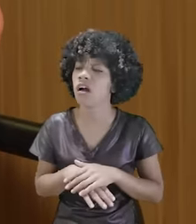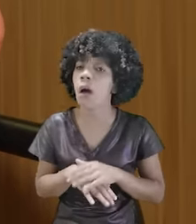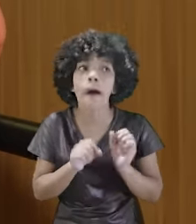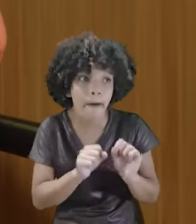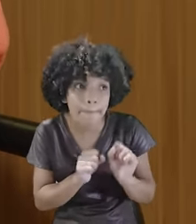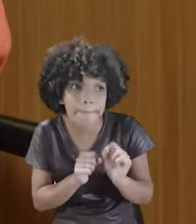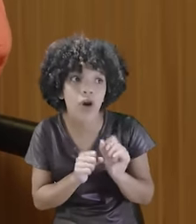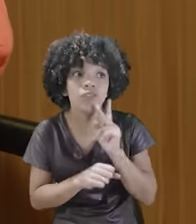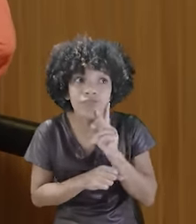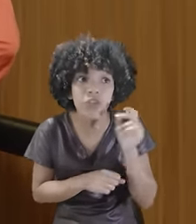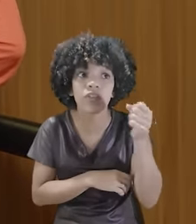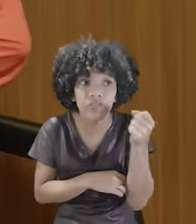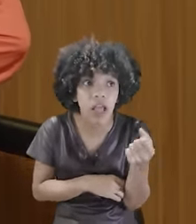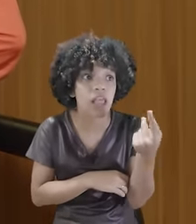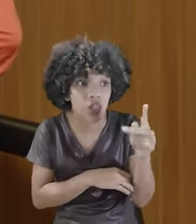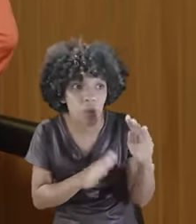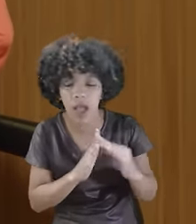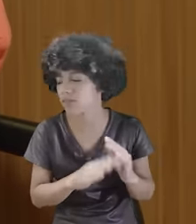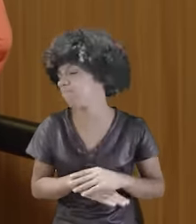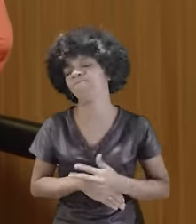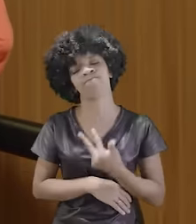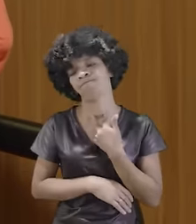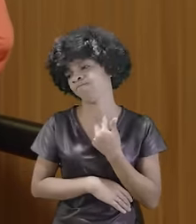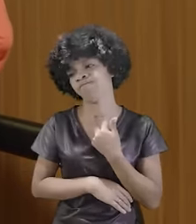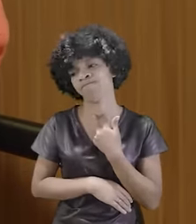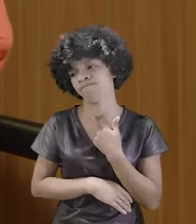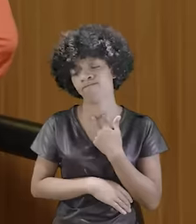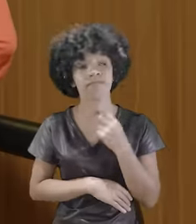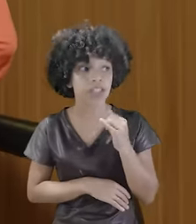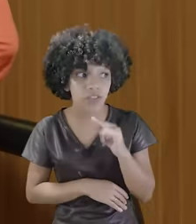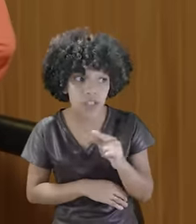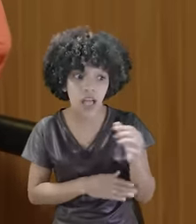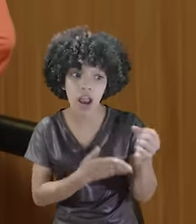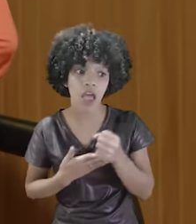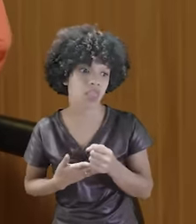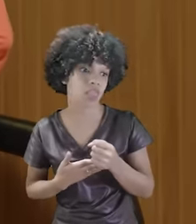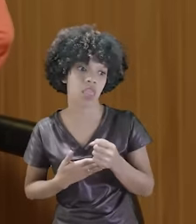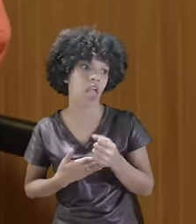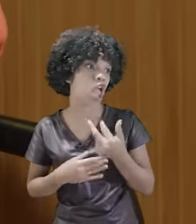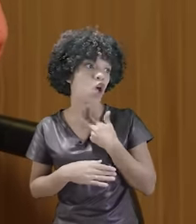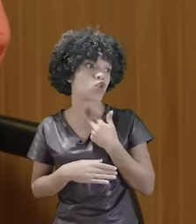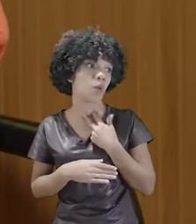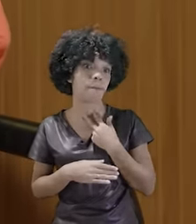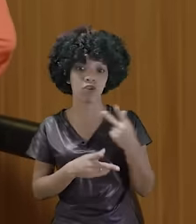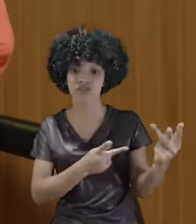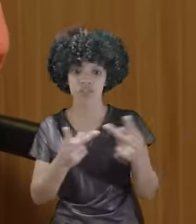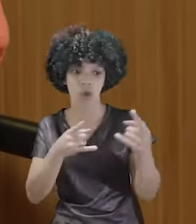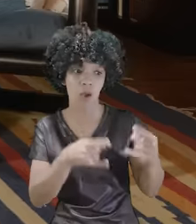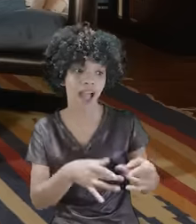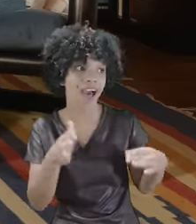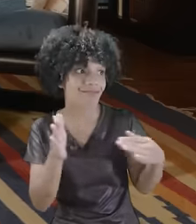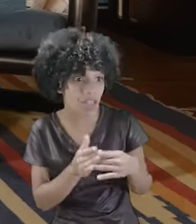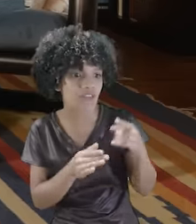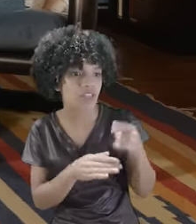pergunta posso levar vida na mesma sua casa e falo não pode se vocês leva eu não entro no quarto até vocês